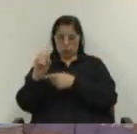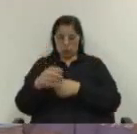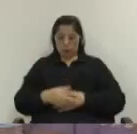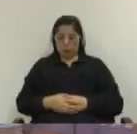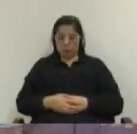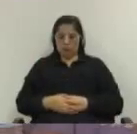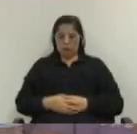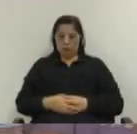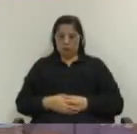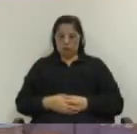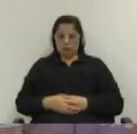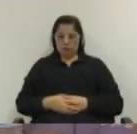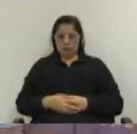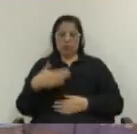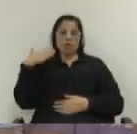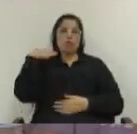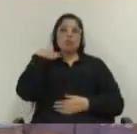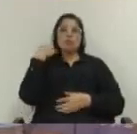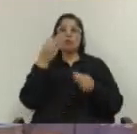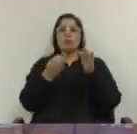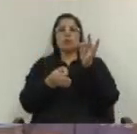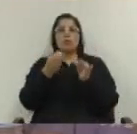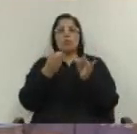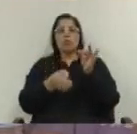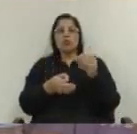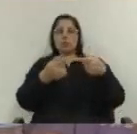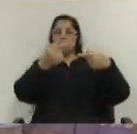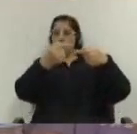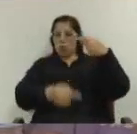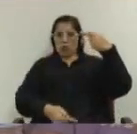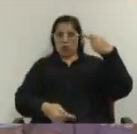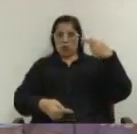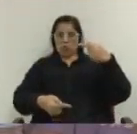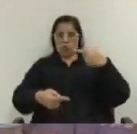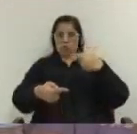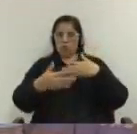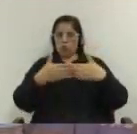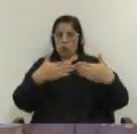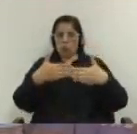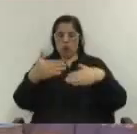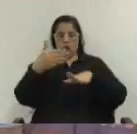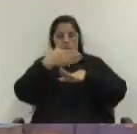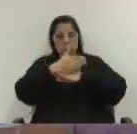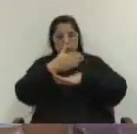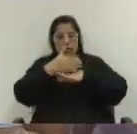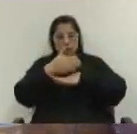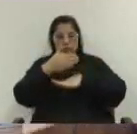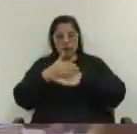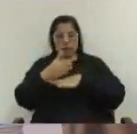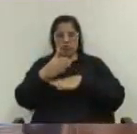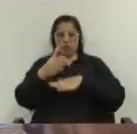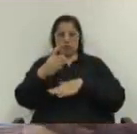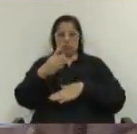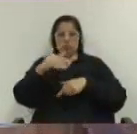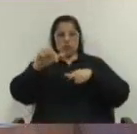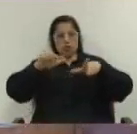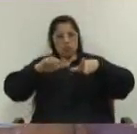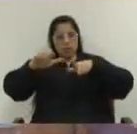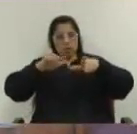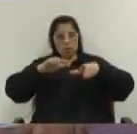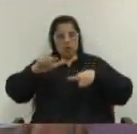recebido e proíbe a participação em qualquer serviço público por 10 anos. Bloqueio dos bens.